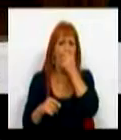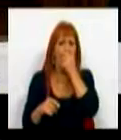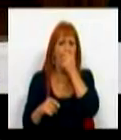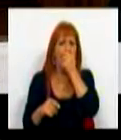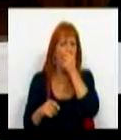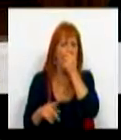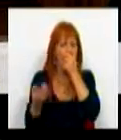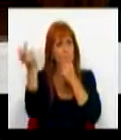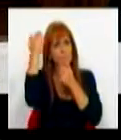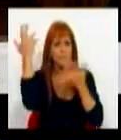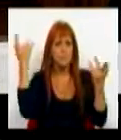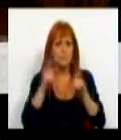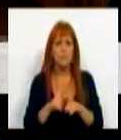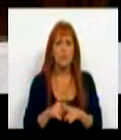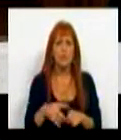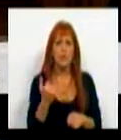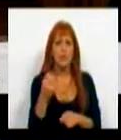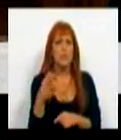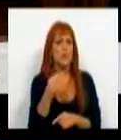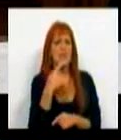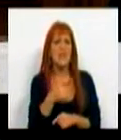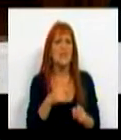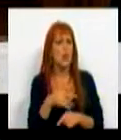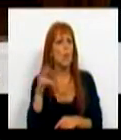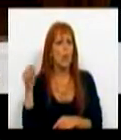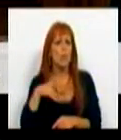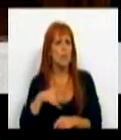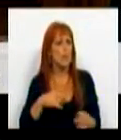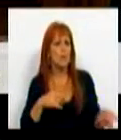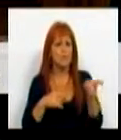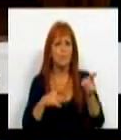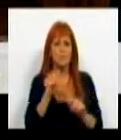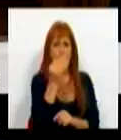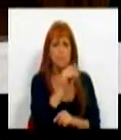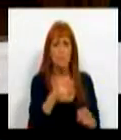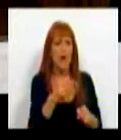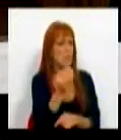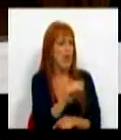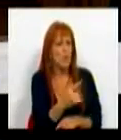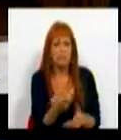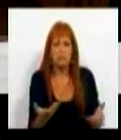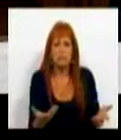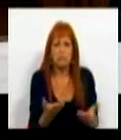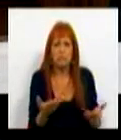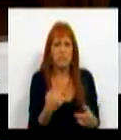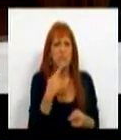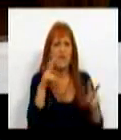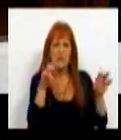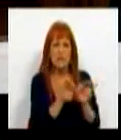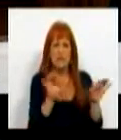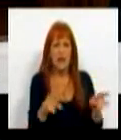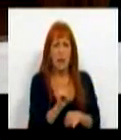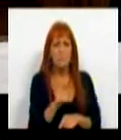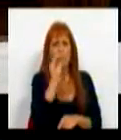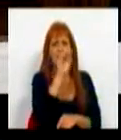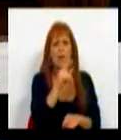ninguém em 2013 ou 2014 disse ao Banco de Portugal que o banco era um banco, não vou usar agora a expressão, um